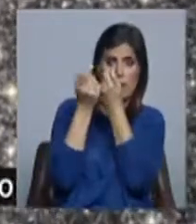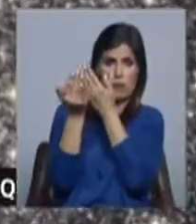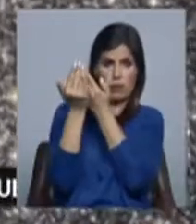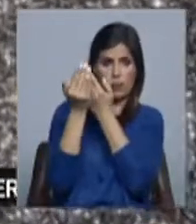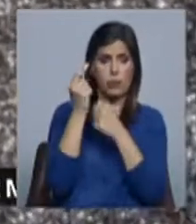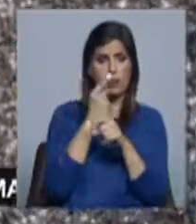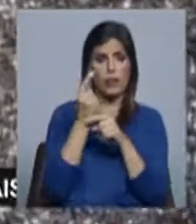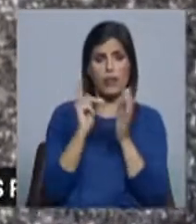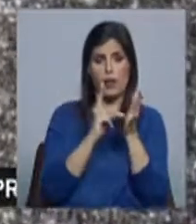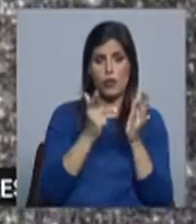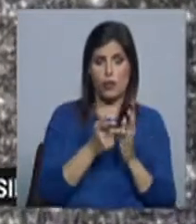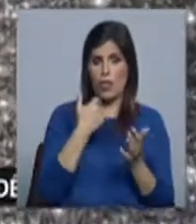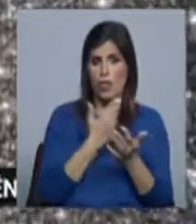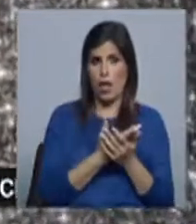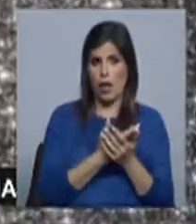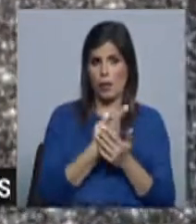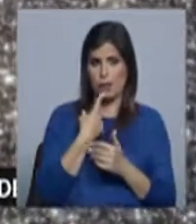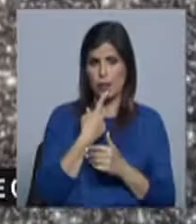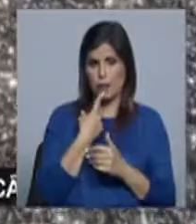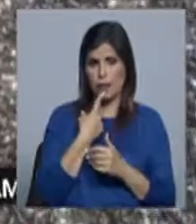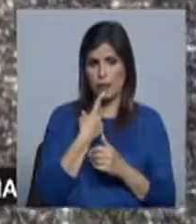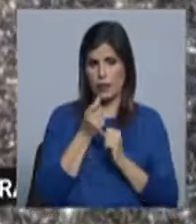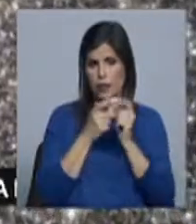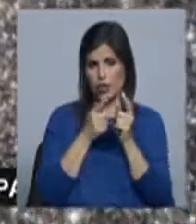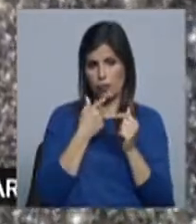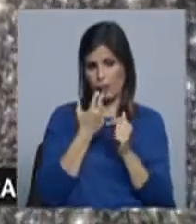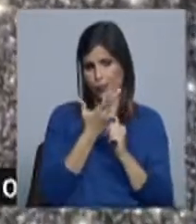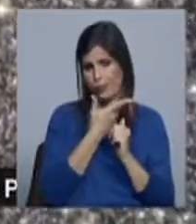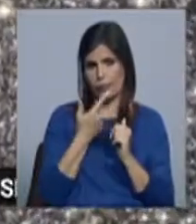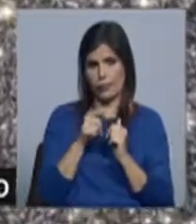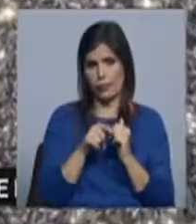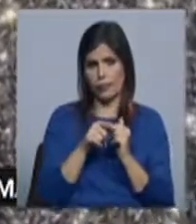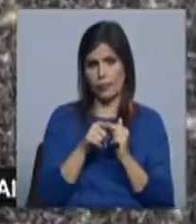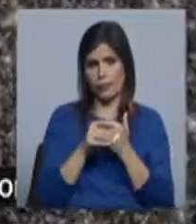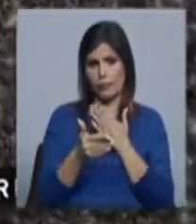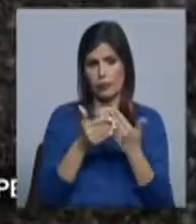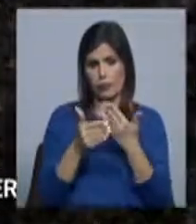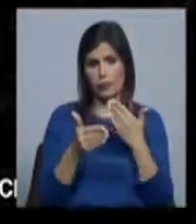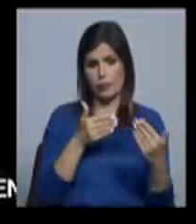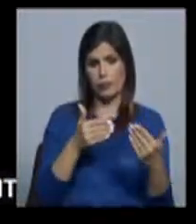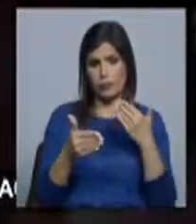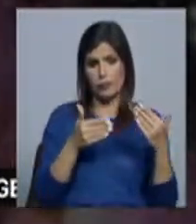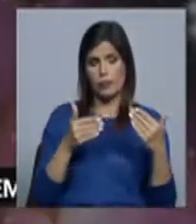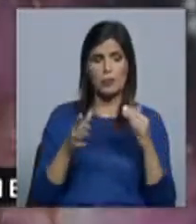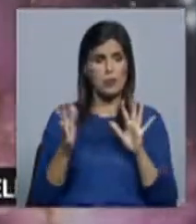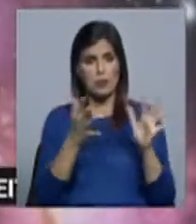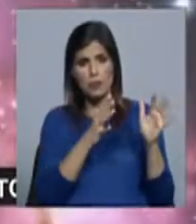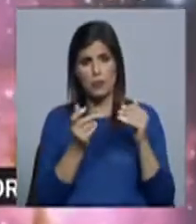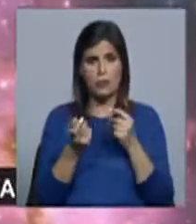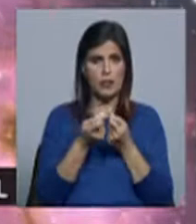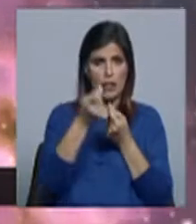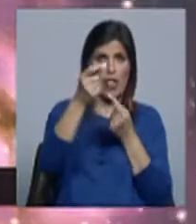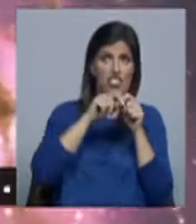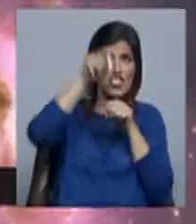temos a tecnologia que nos permite identificar estes enxames. Estas estrelas estão mais ou menos à mesma distância. E, portanto, isto abre também uma